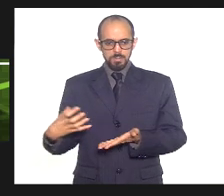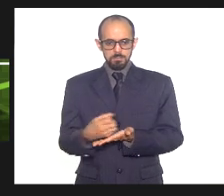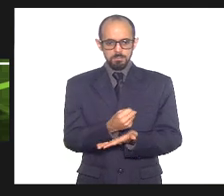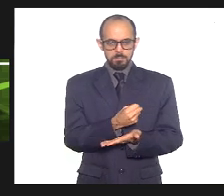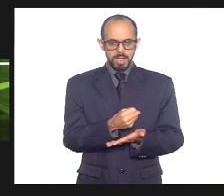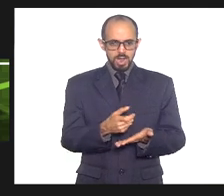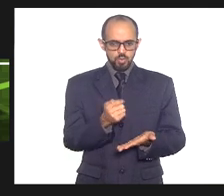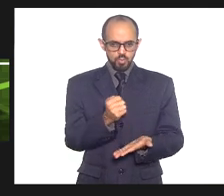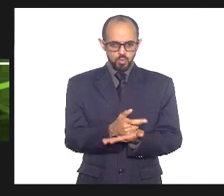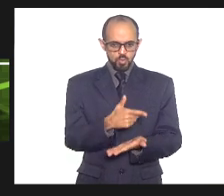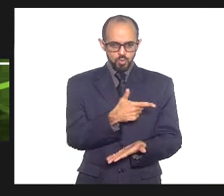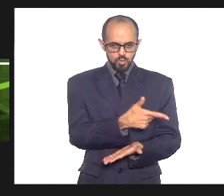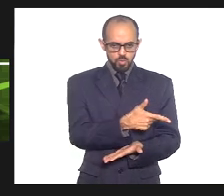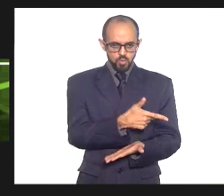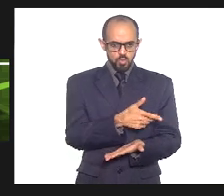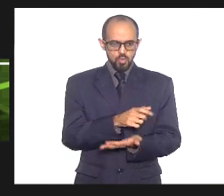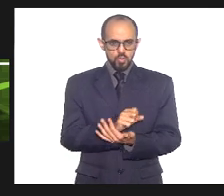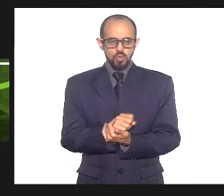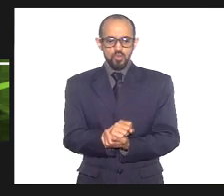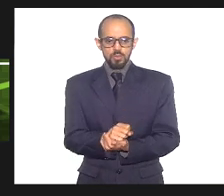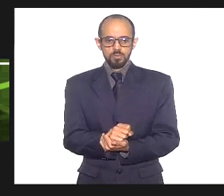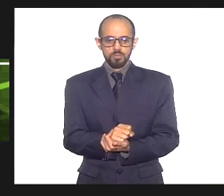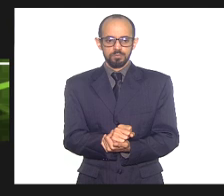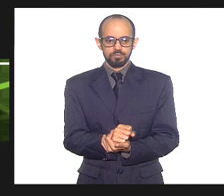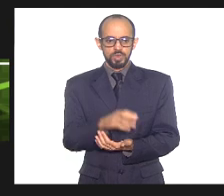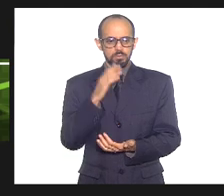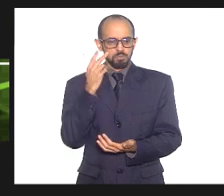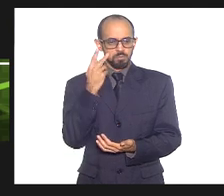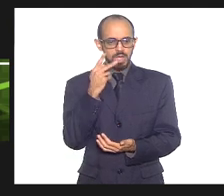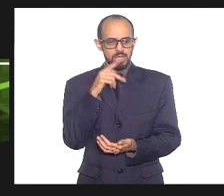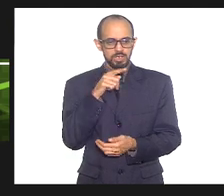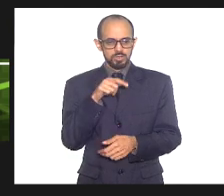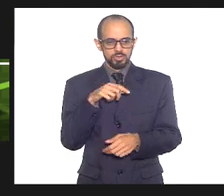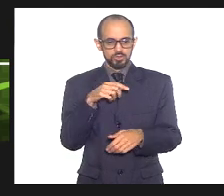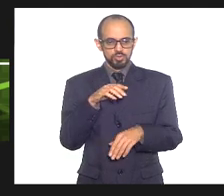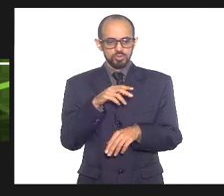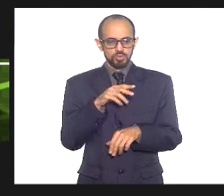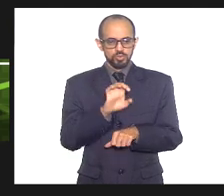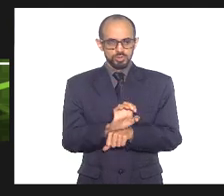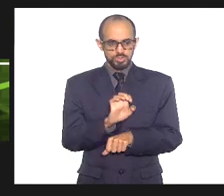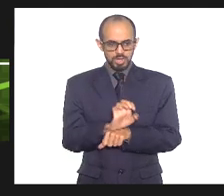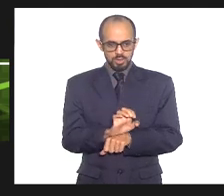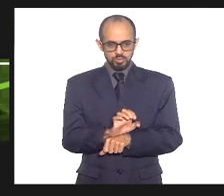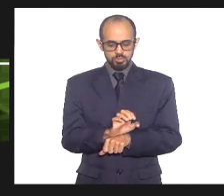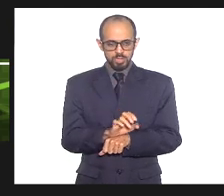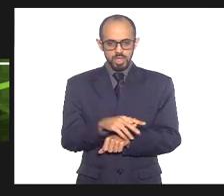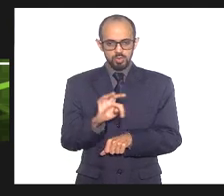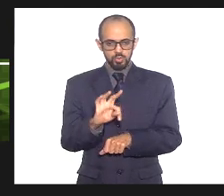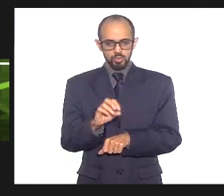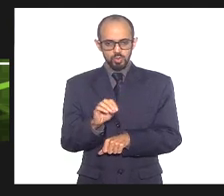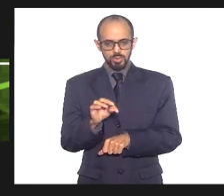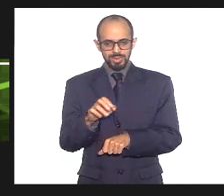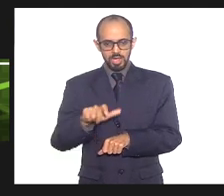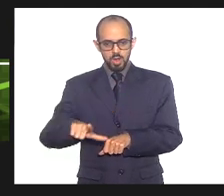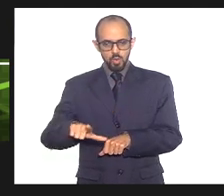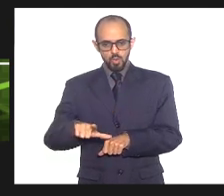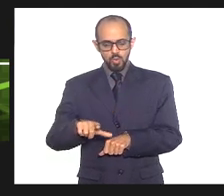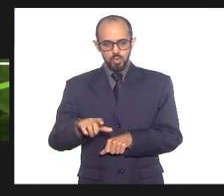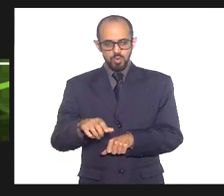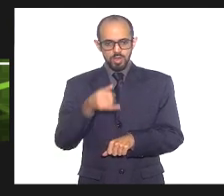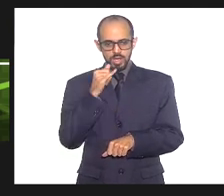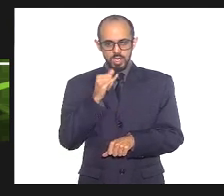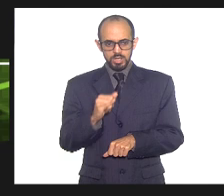Pode passar, por favor, André. O que foi recolhido nos últimos anos pela Total Energy